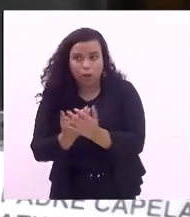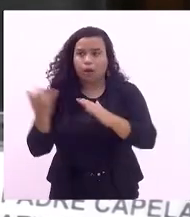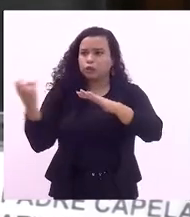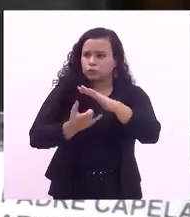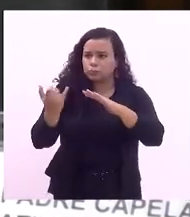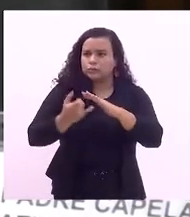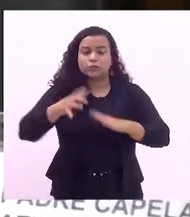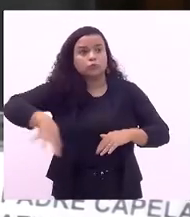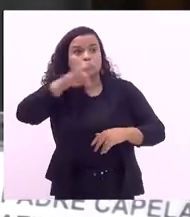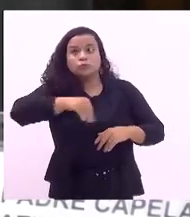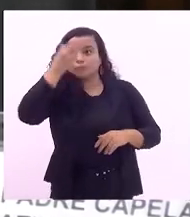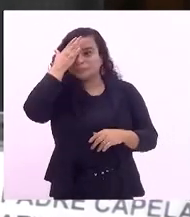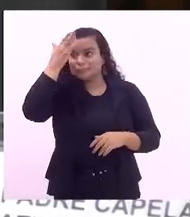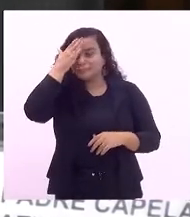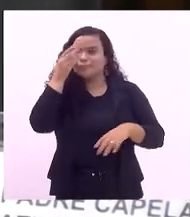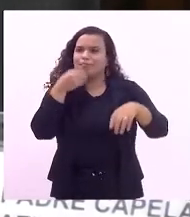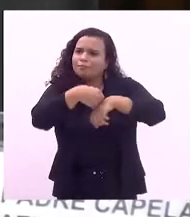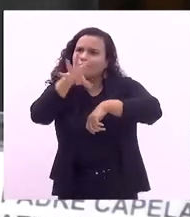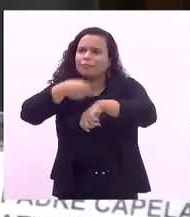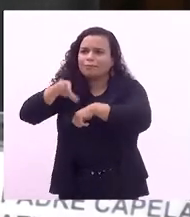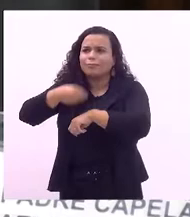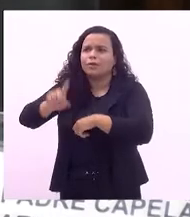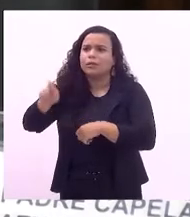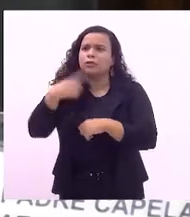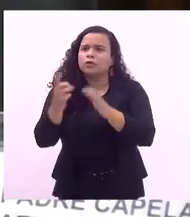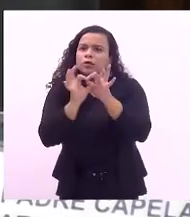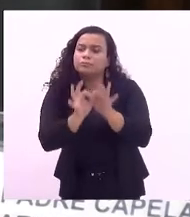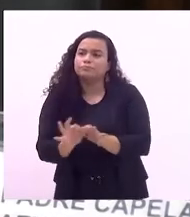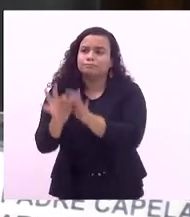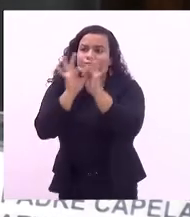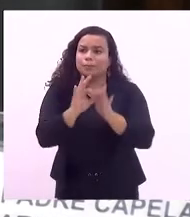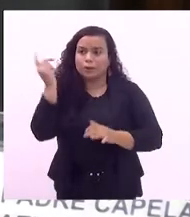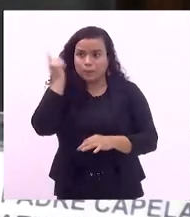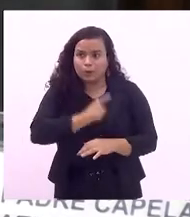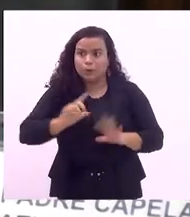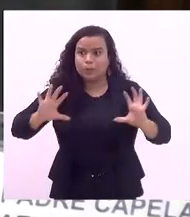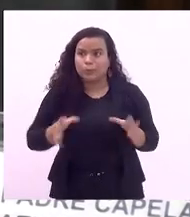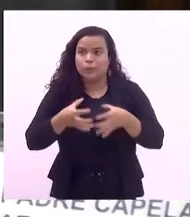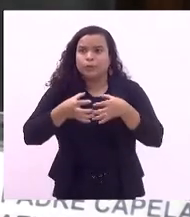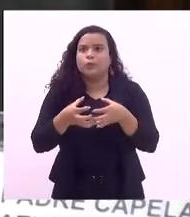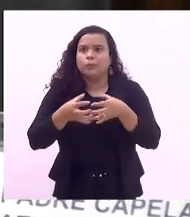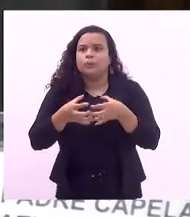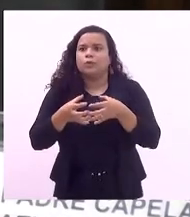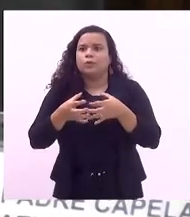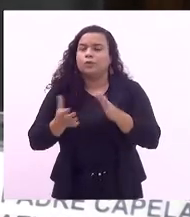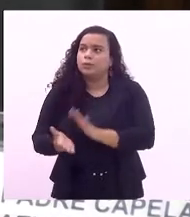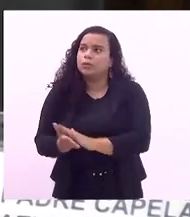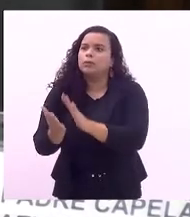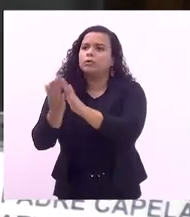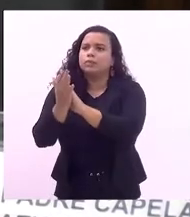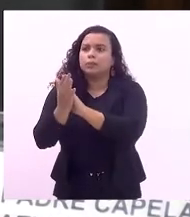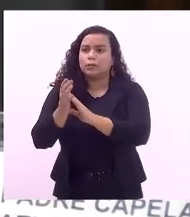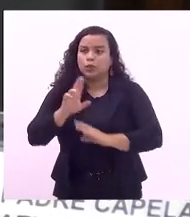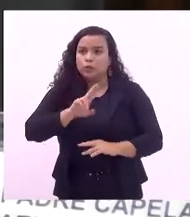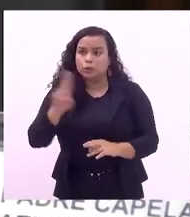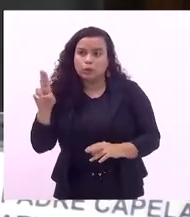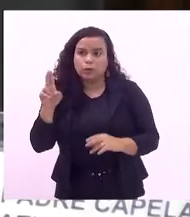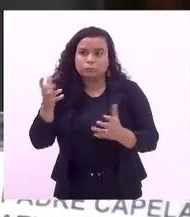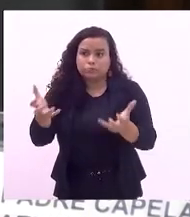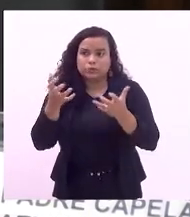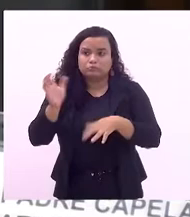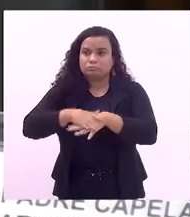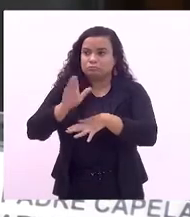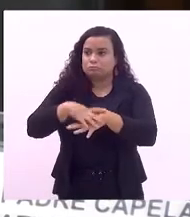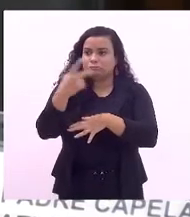para que através do conhecimento possamos em uníssono em conjunto com e vá o nome que queira